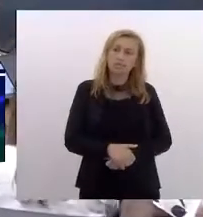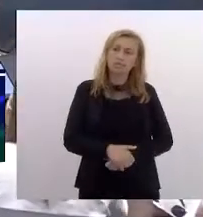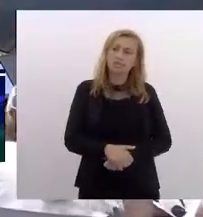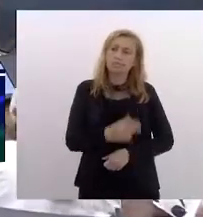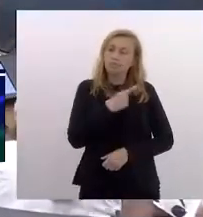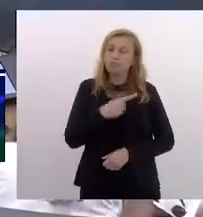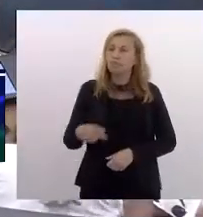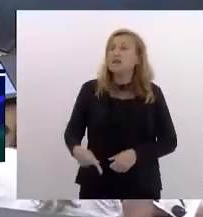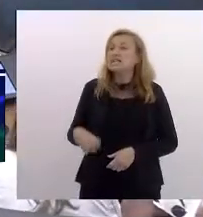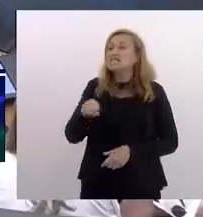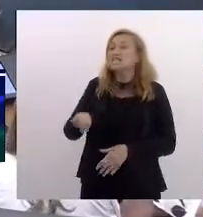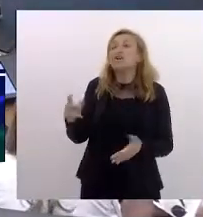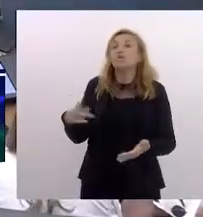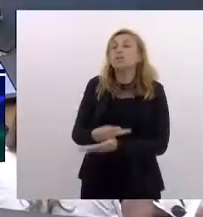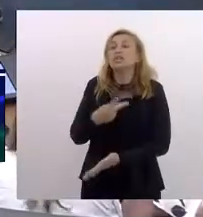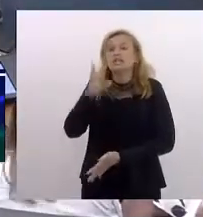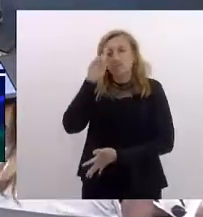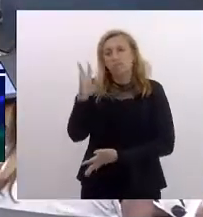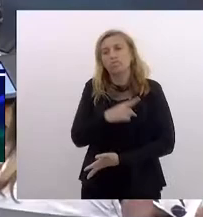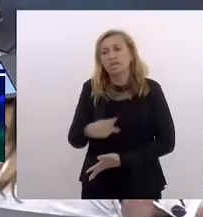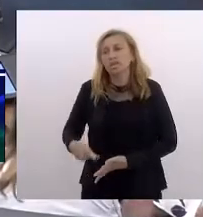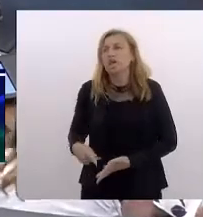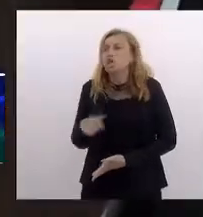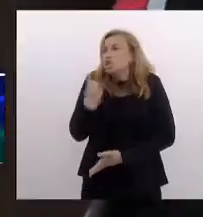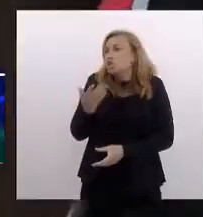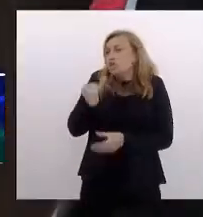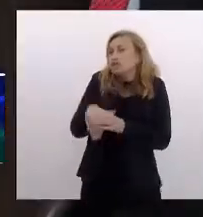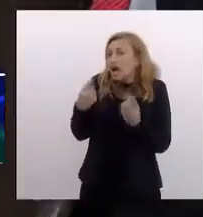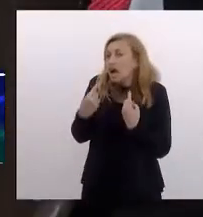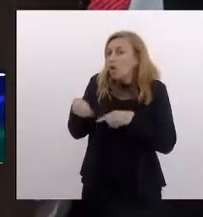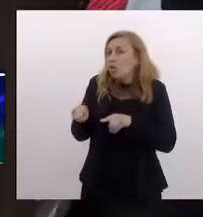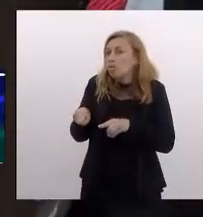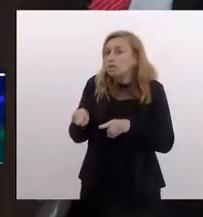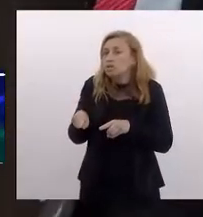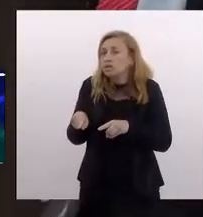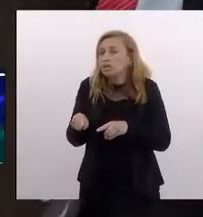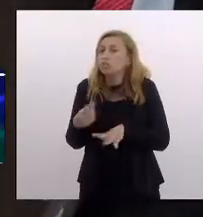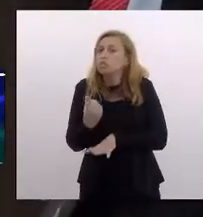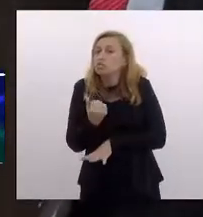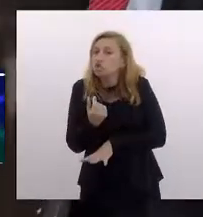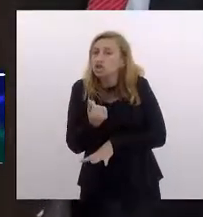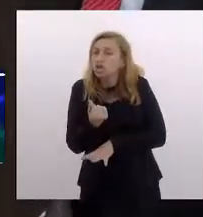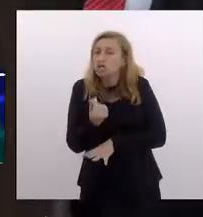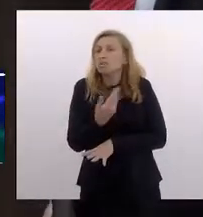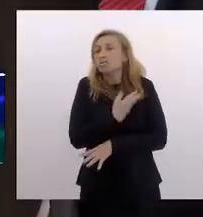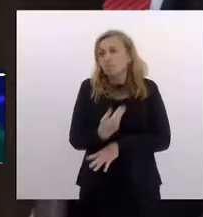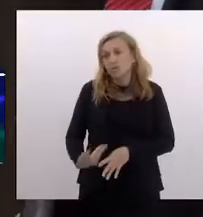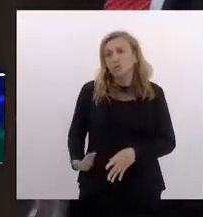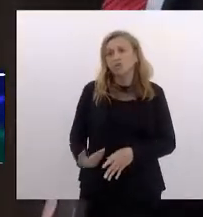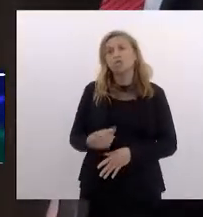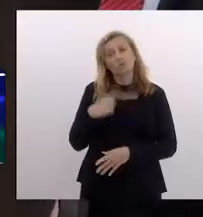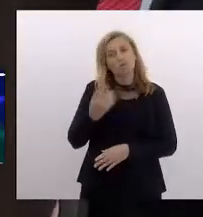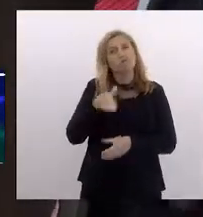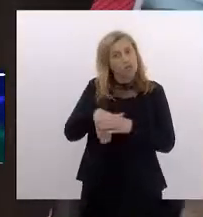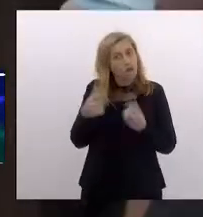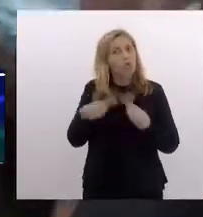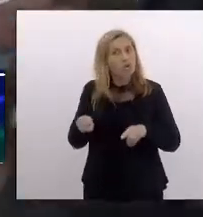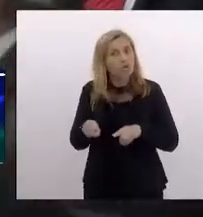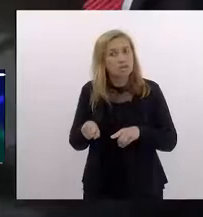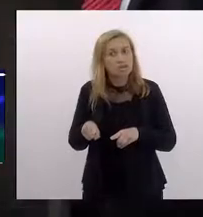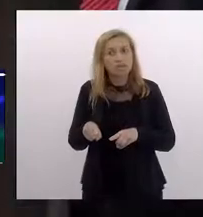presentes isso acontecer nós vamos votar contra as contas Samuel está aqui tá bom vamos voltar conta